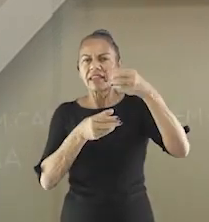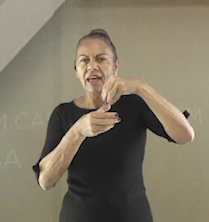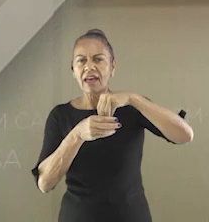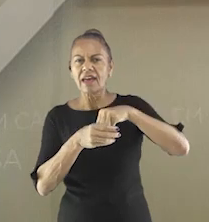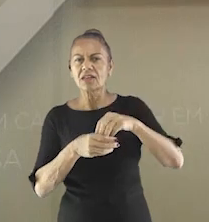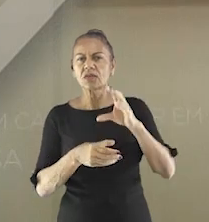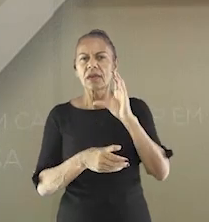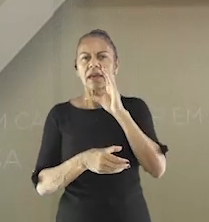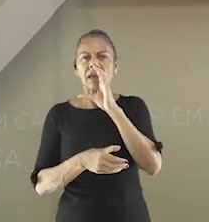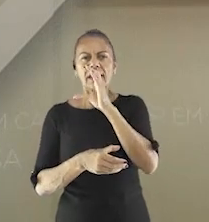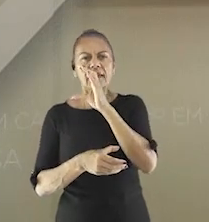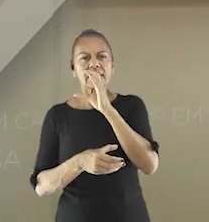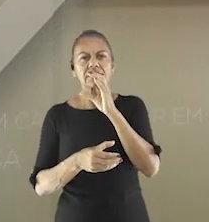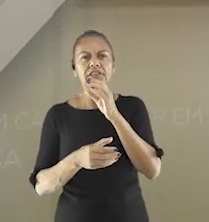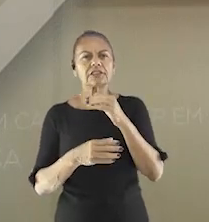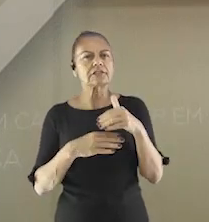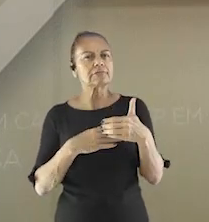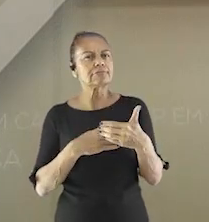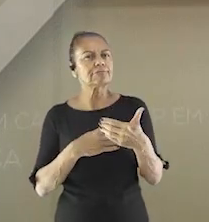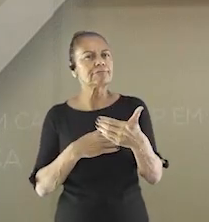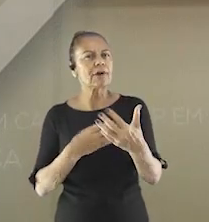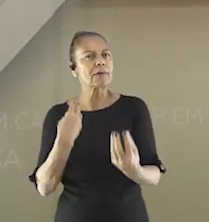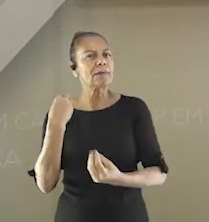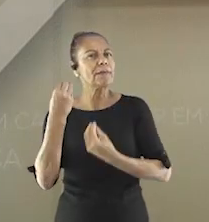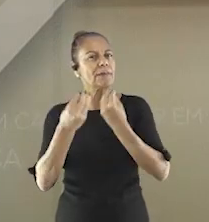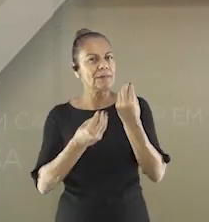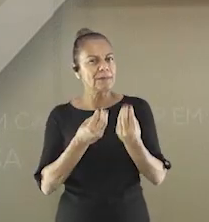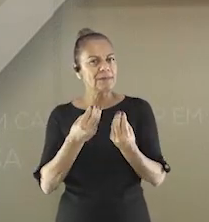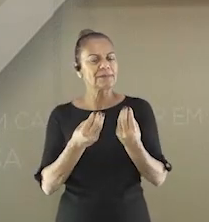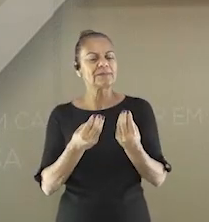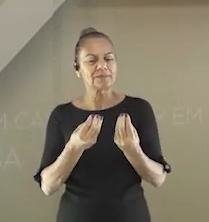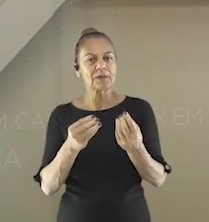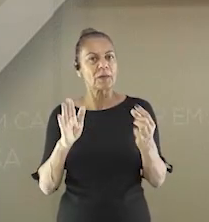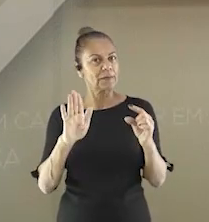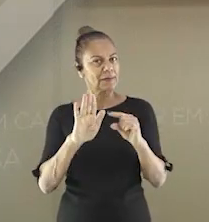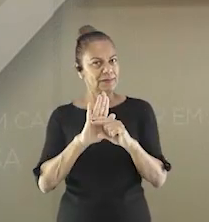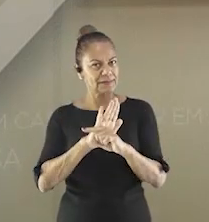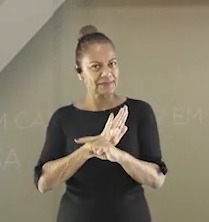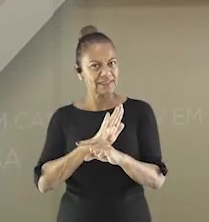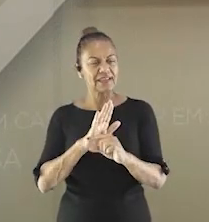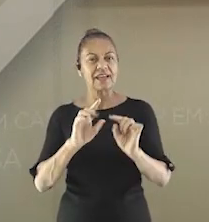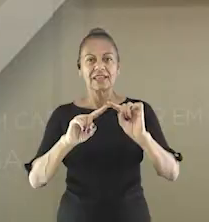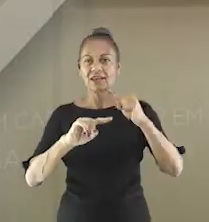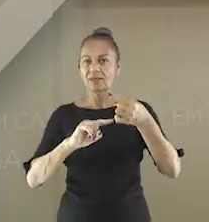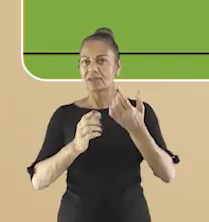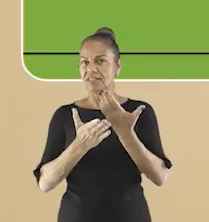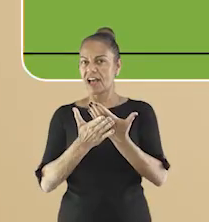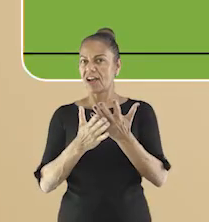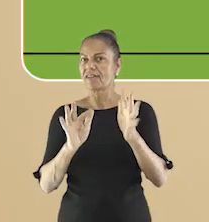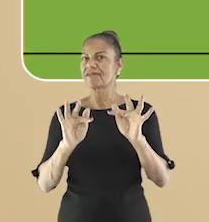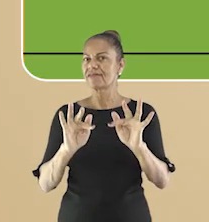vou dar um tempo para que você copie em seu caderno, tá? A gente vai corrigir ao fim da nossa aula. Então, seguindo.